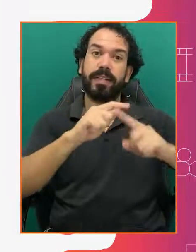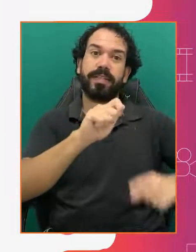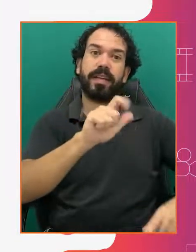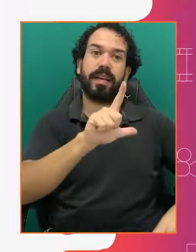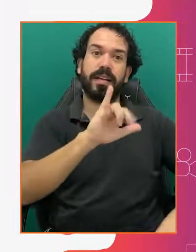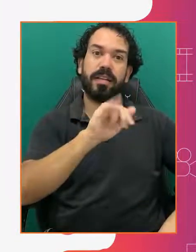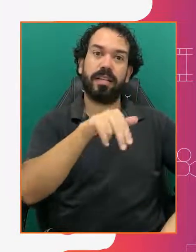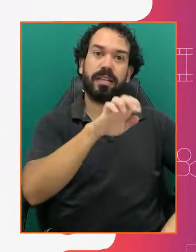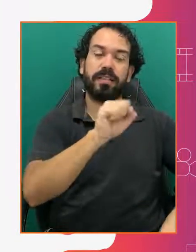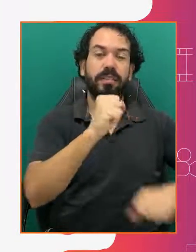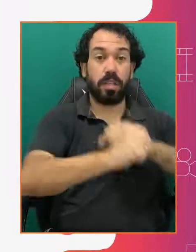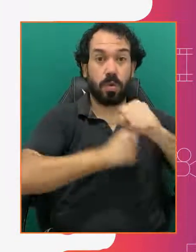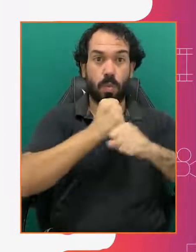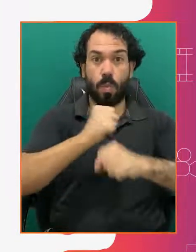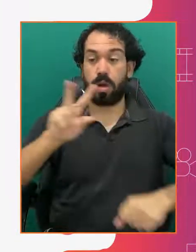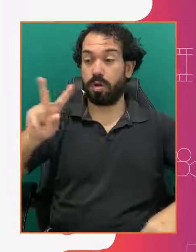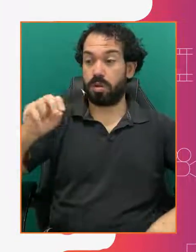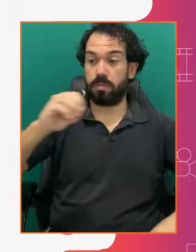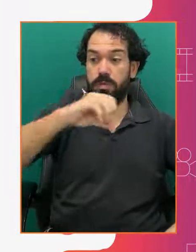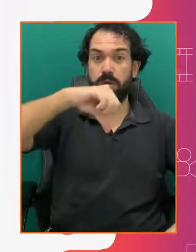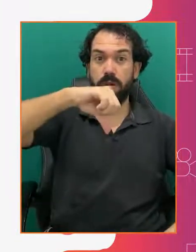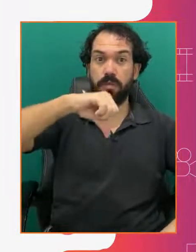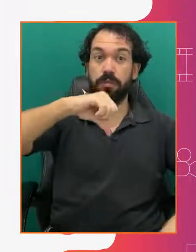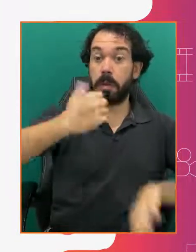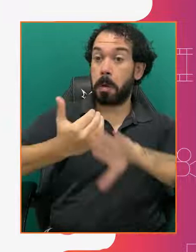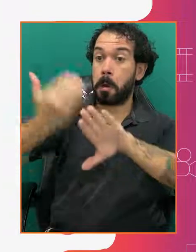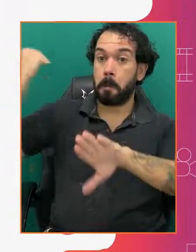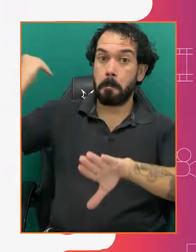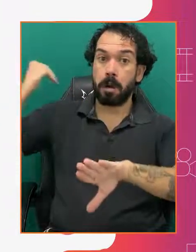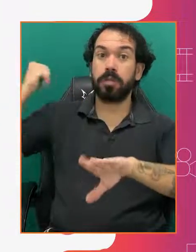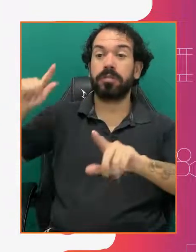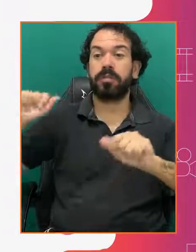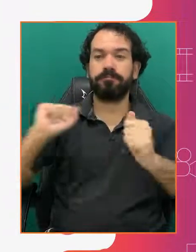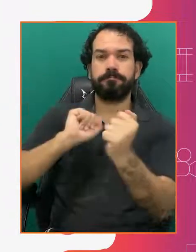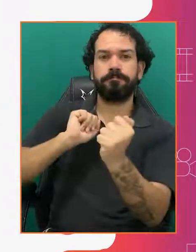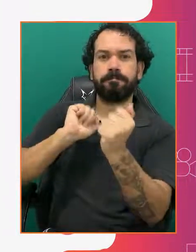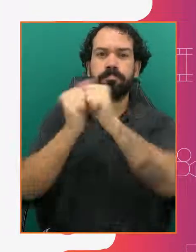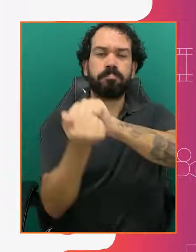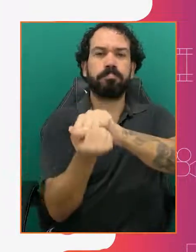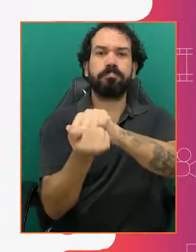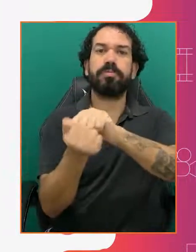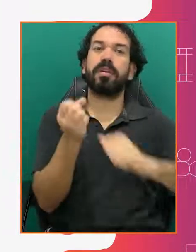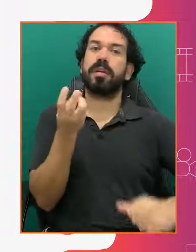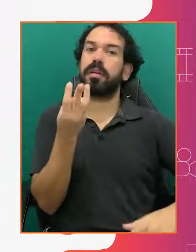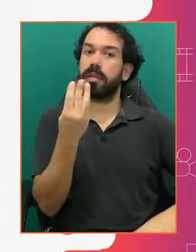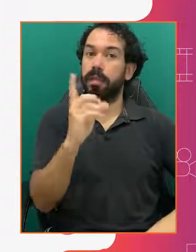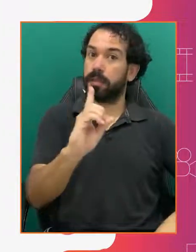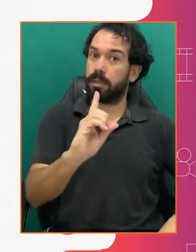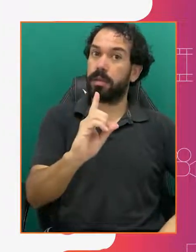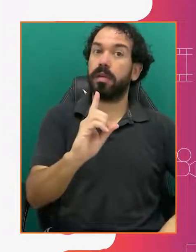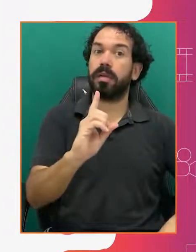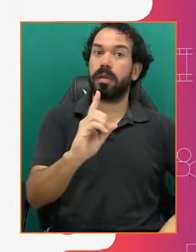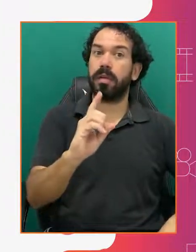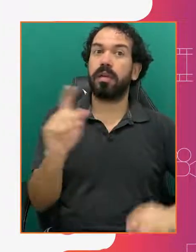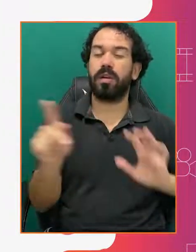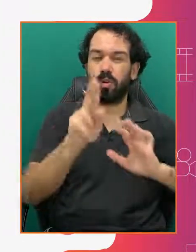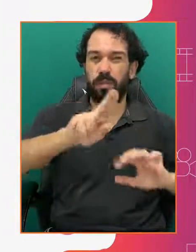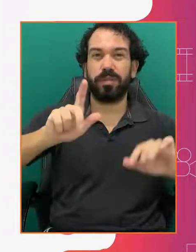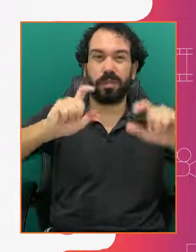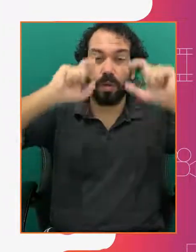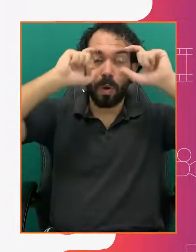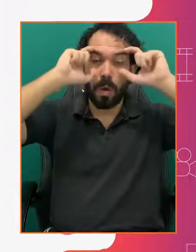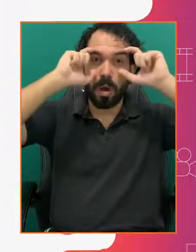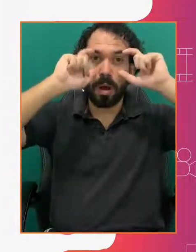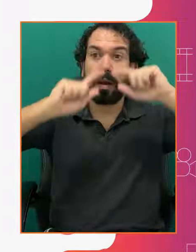2009. Até então, os filmes animados eram convertidos para 3D dessa versão do